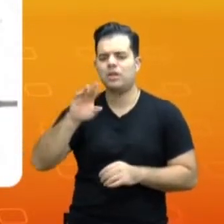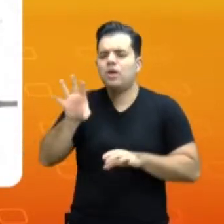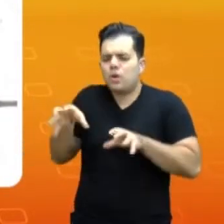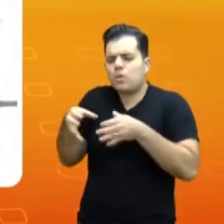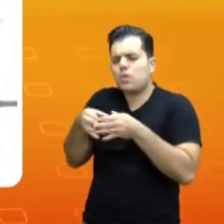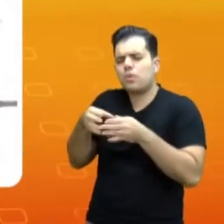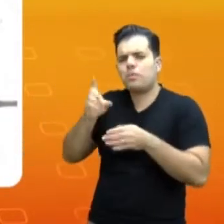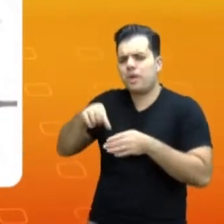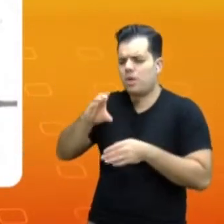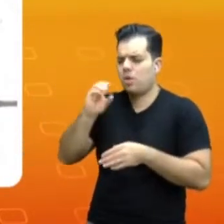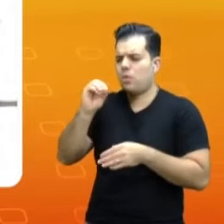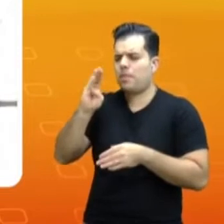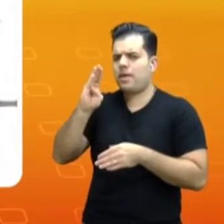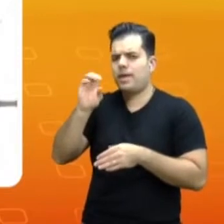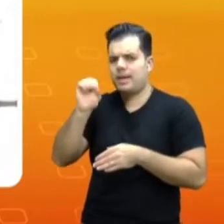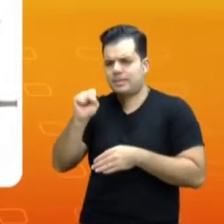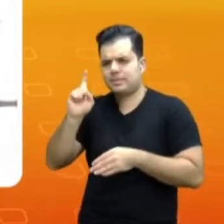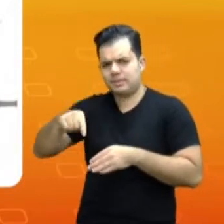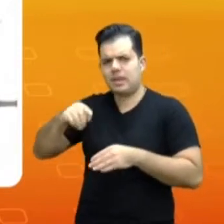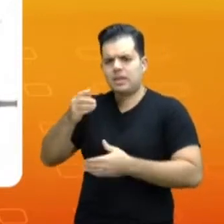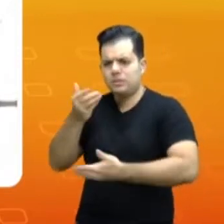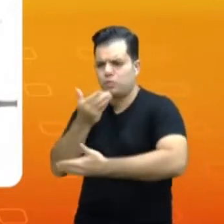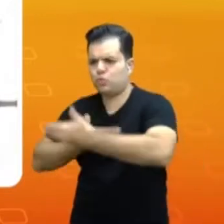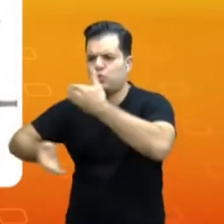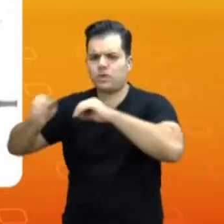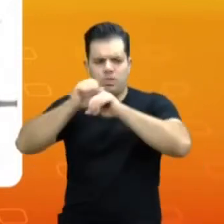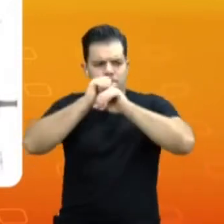OBS fez a distribuição de sinais via nuvem?